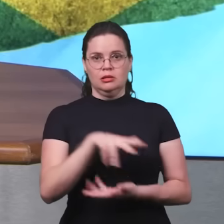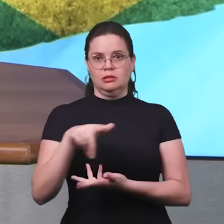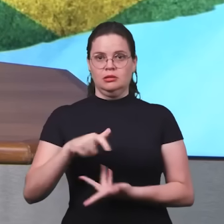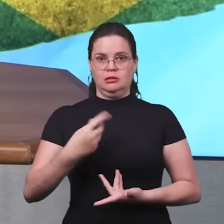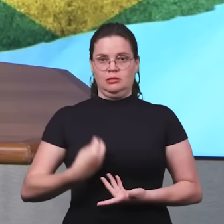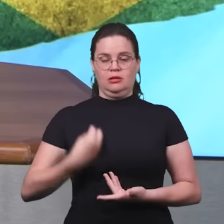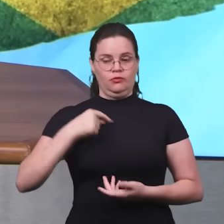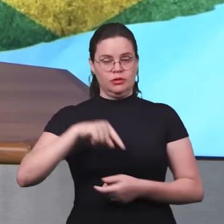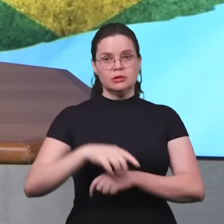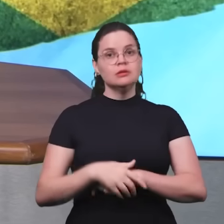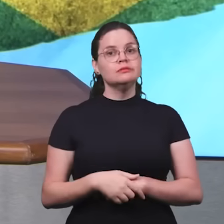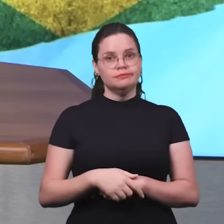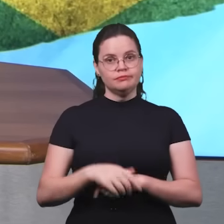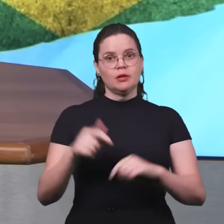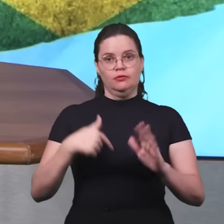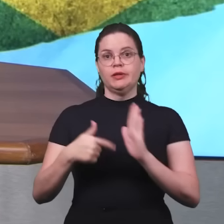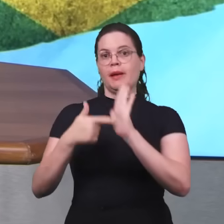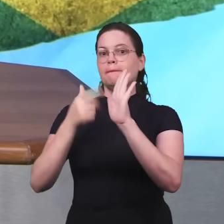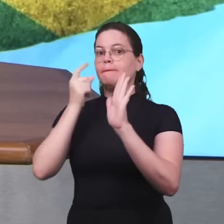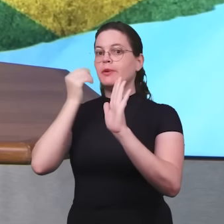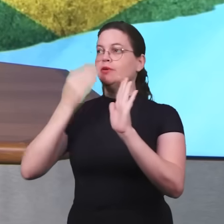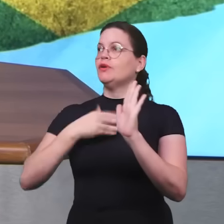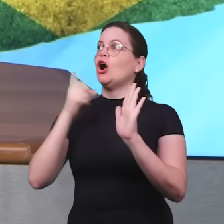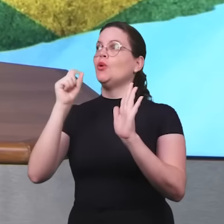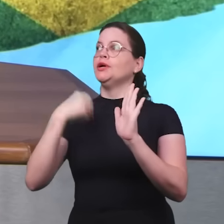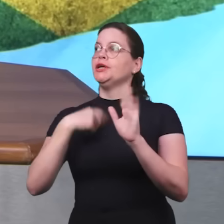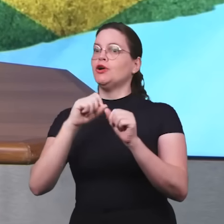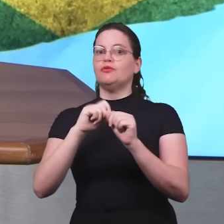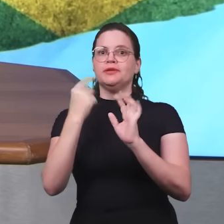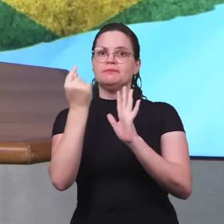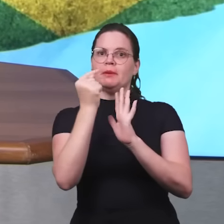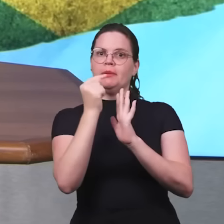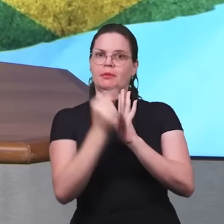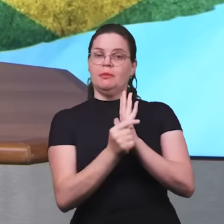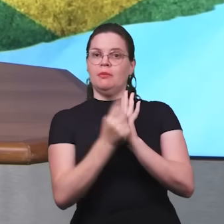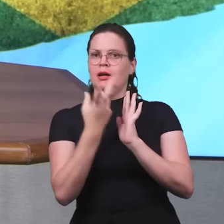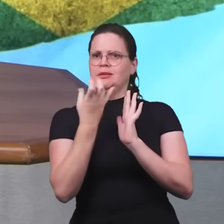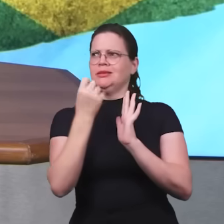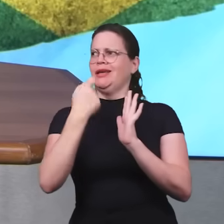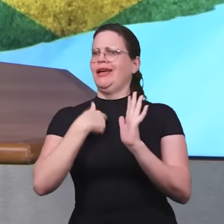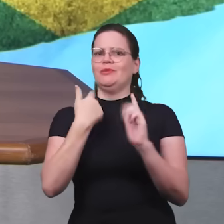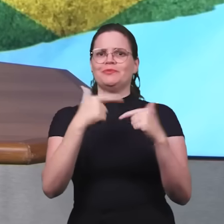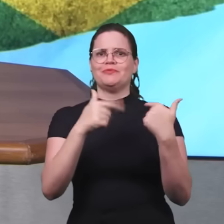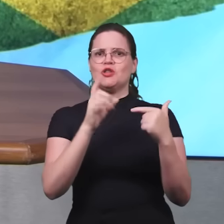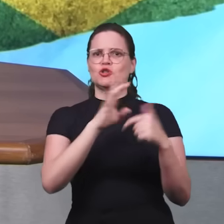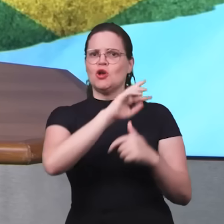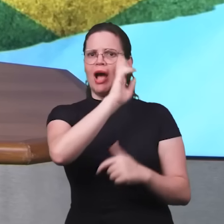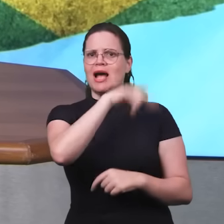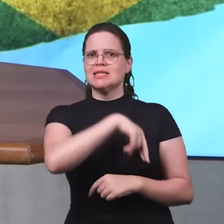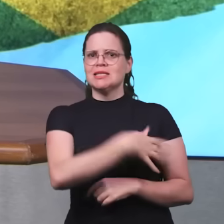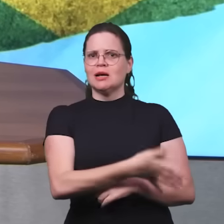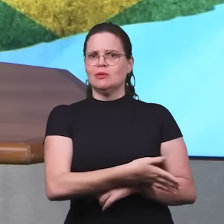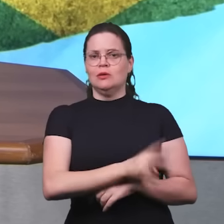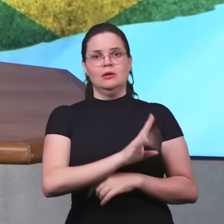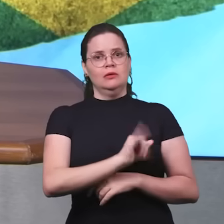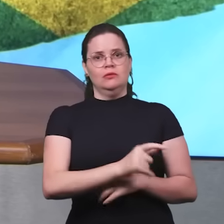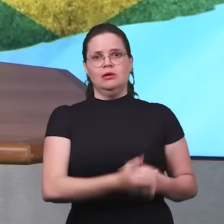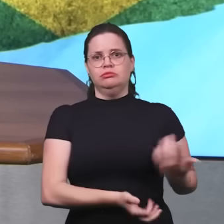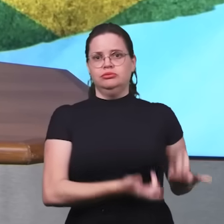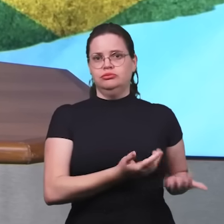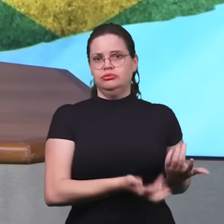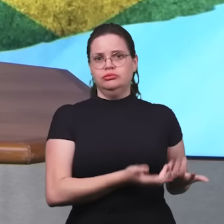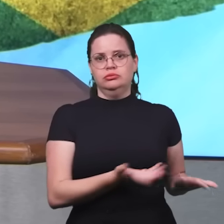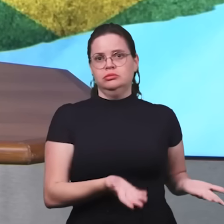semeado na nossa vida. Aquele que semeou apenas na carne, ele vai